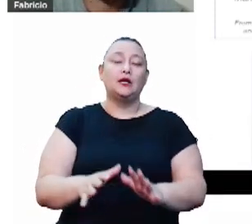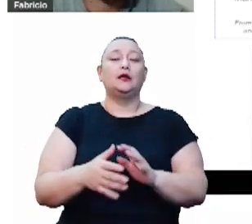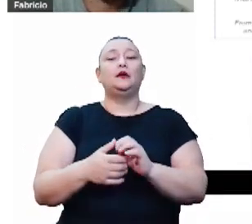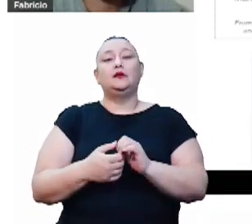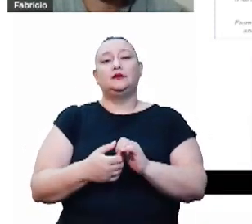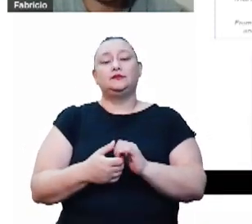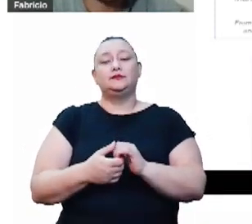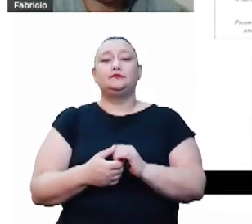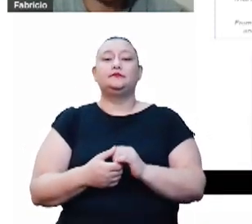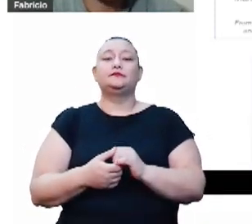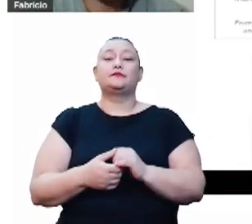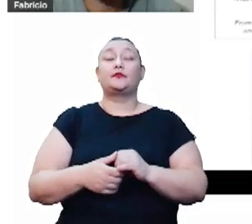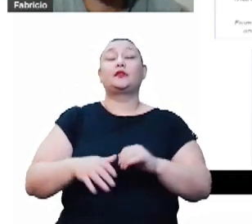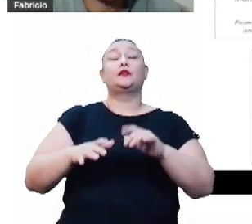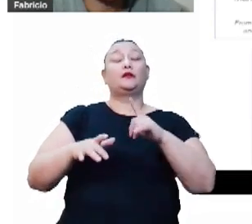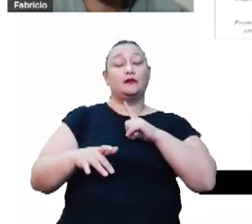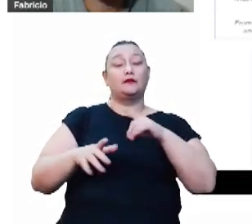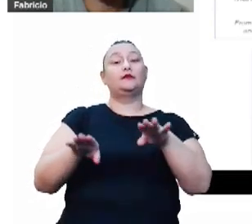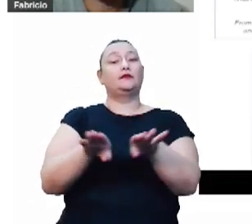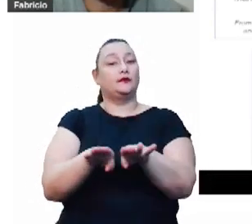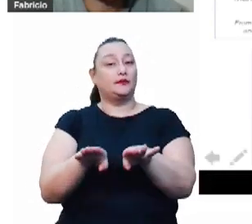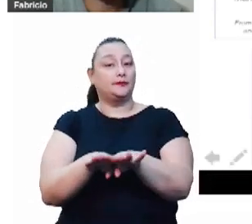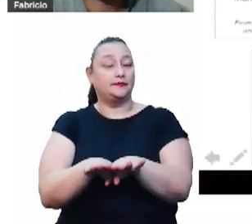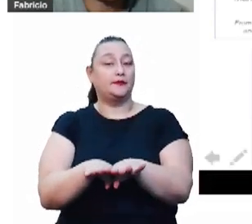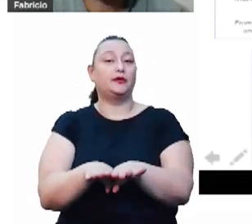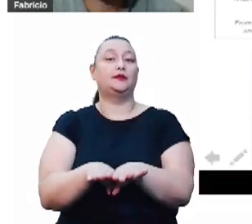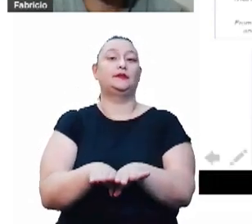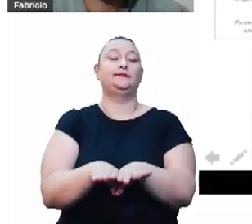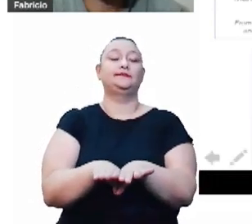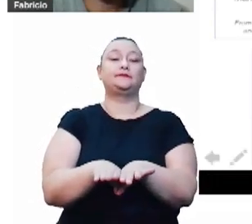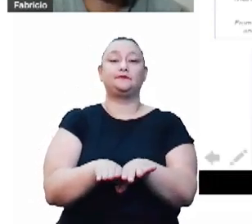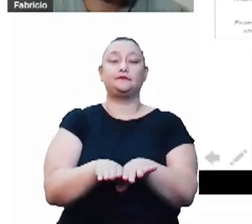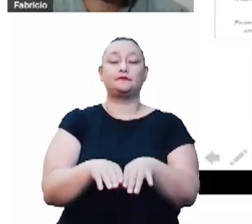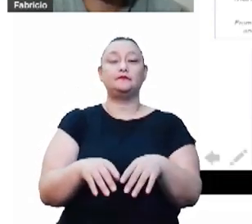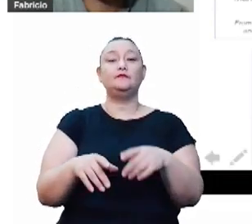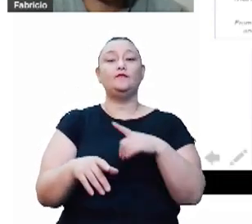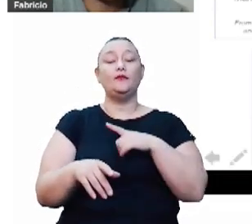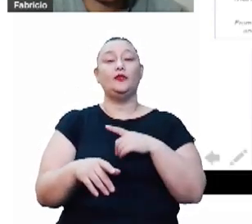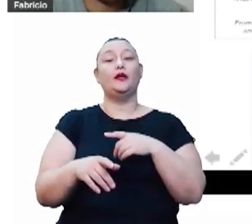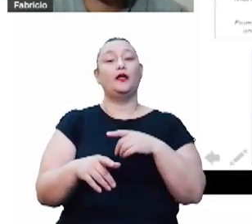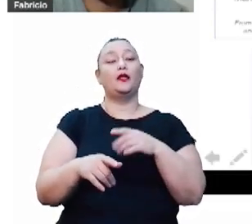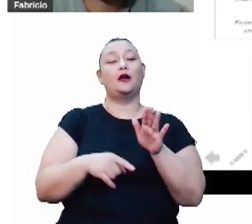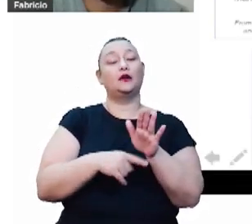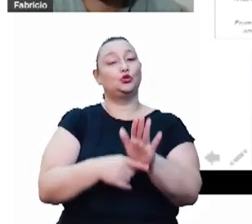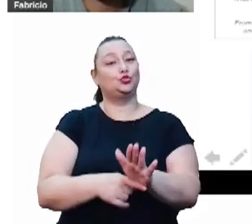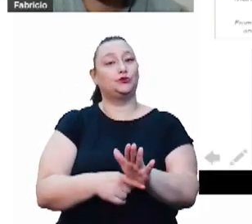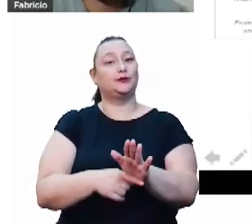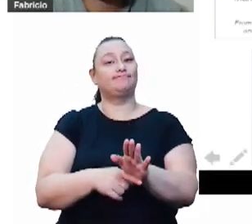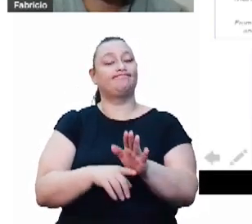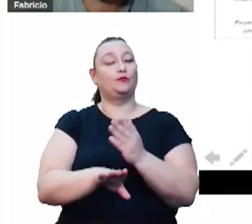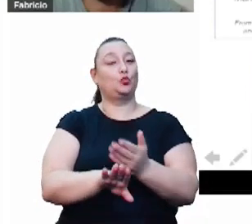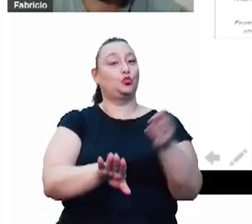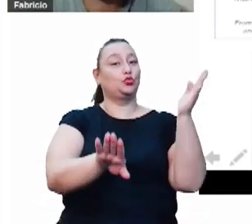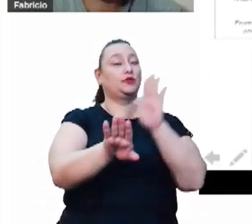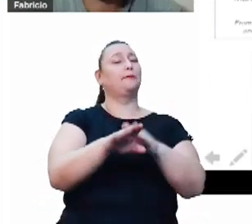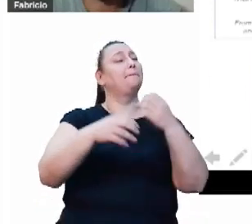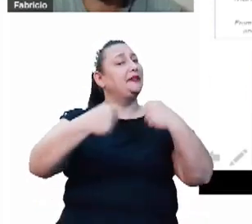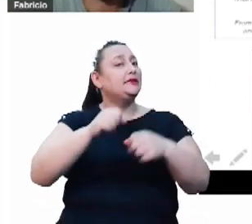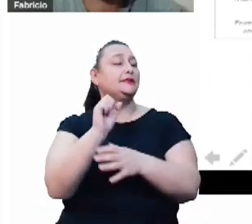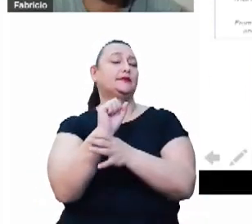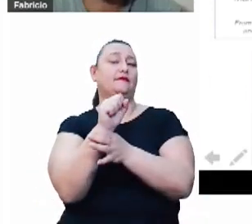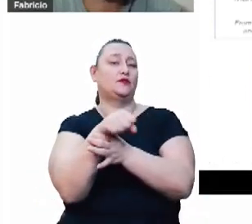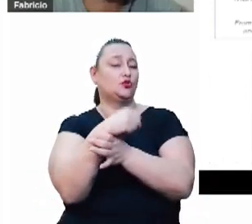Mas, apesar disso, ela também é um coadjuvante. Então, tem que ter muita fisioterapia,